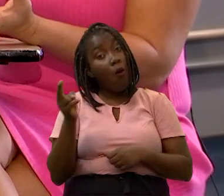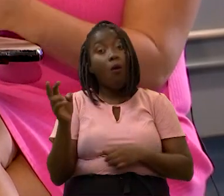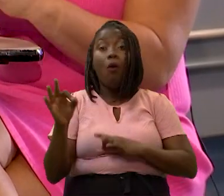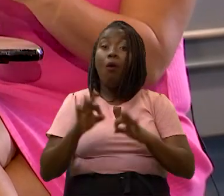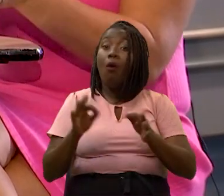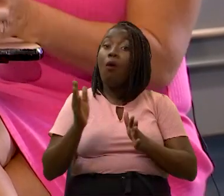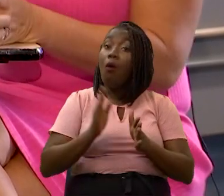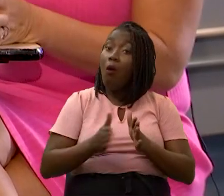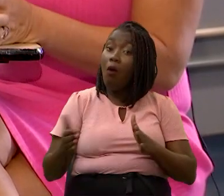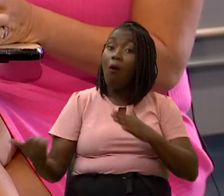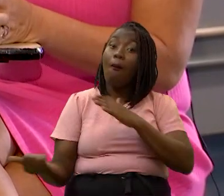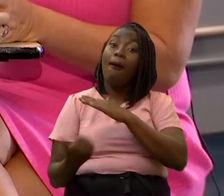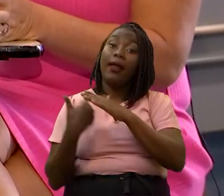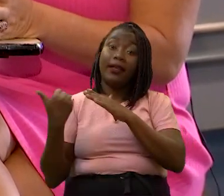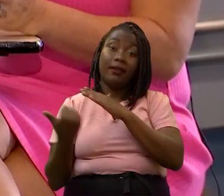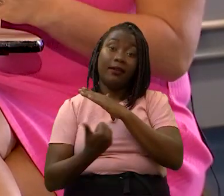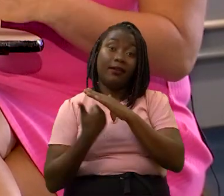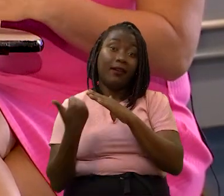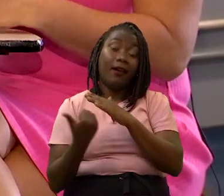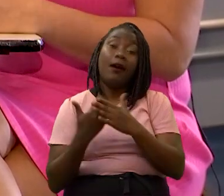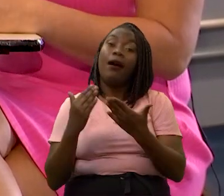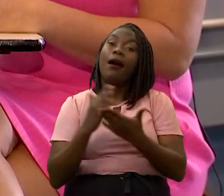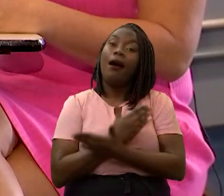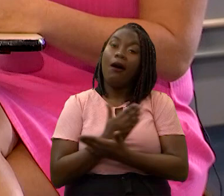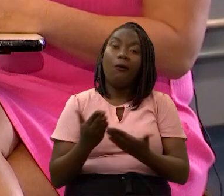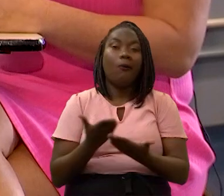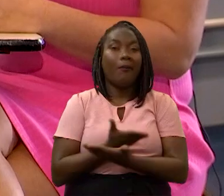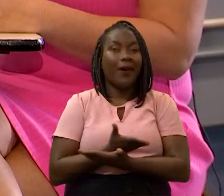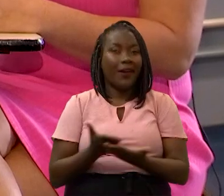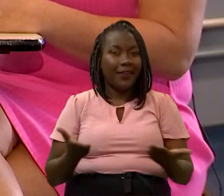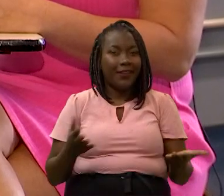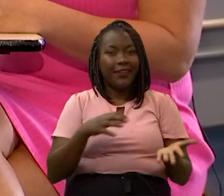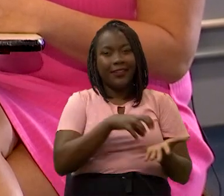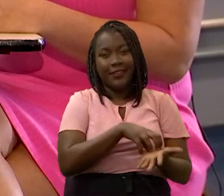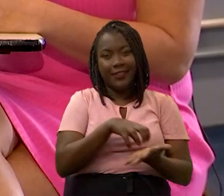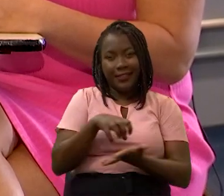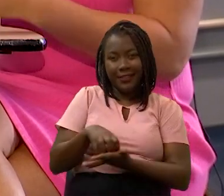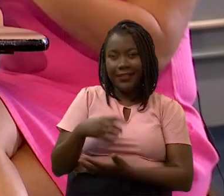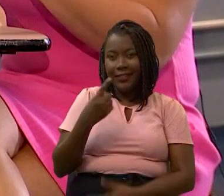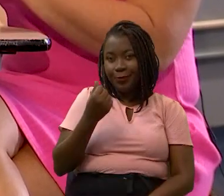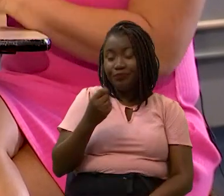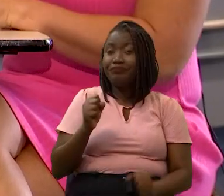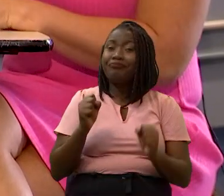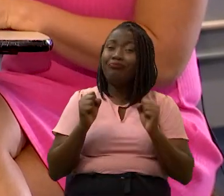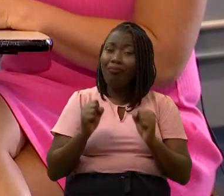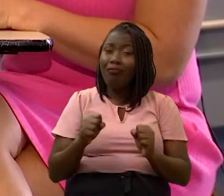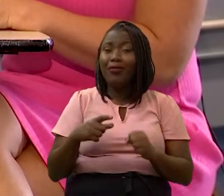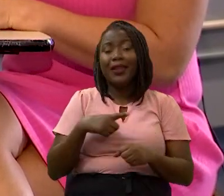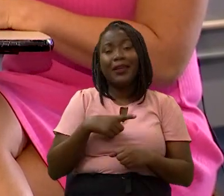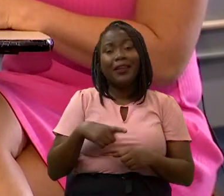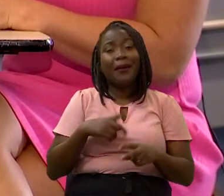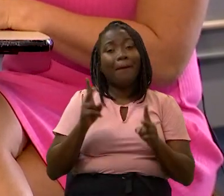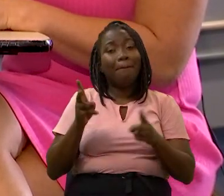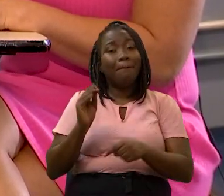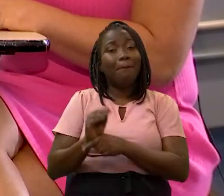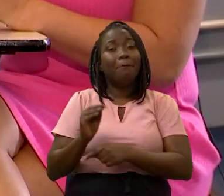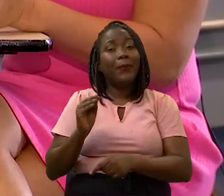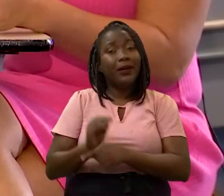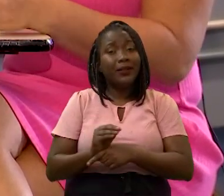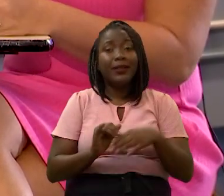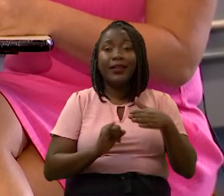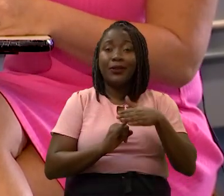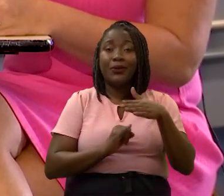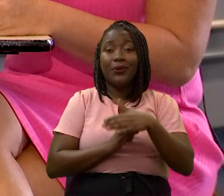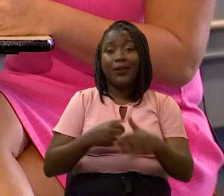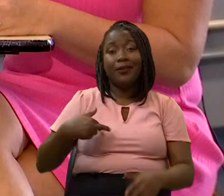partir de organizações empresariais. E algumas dessas sem finalidades lucrativas podem ter como